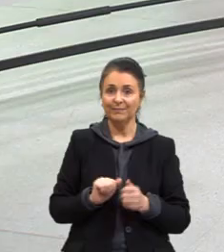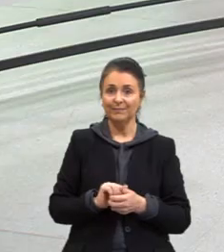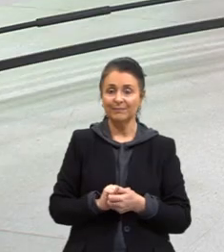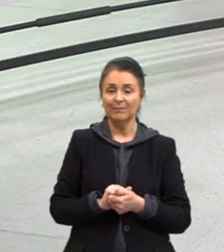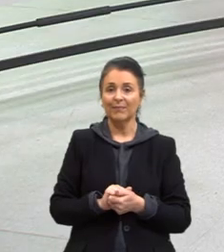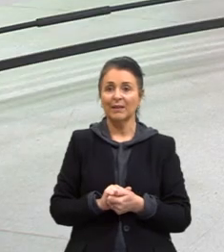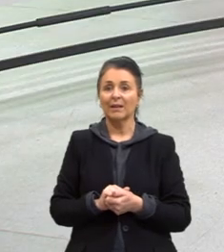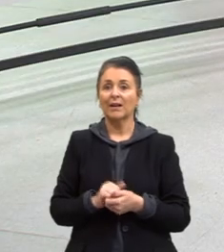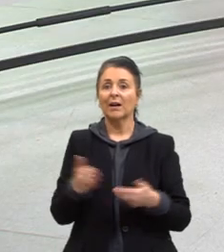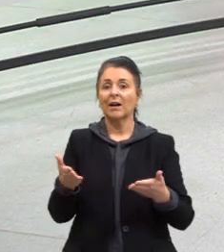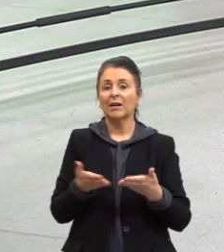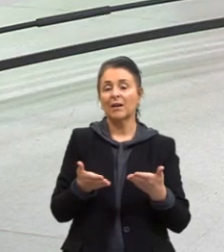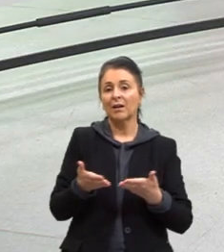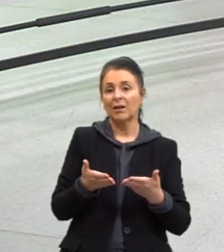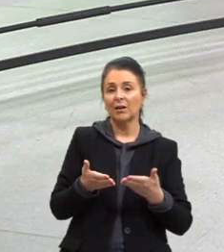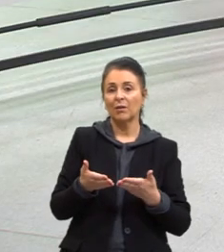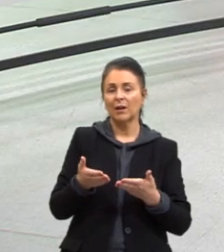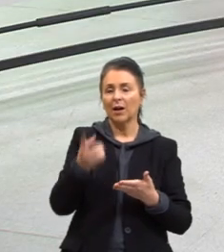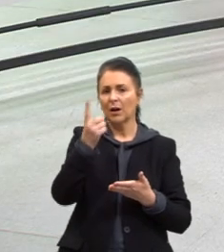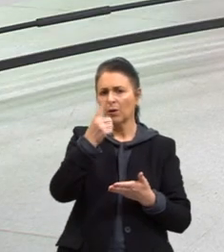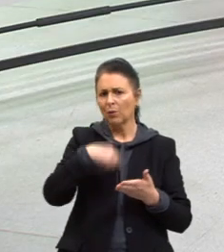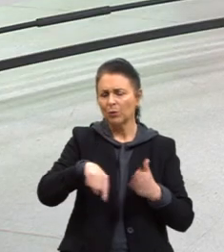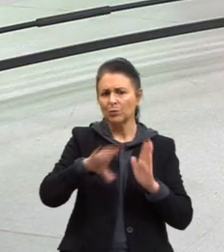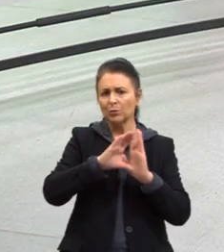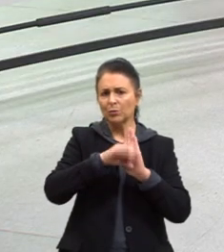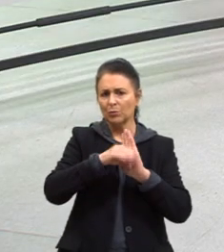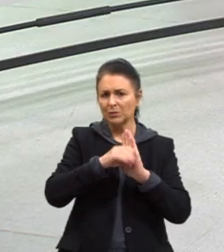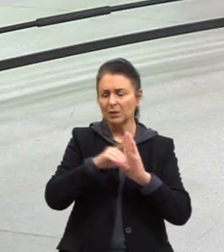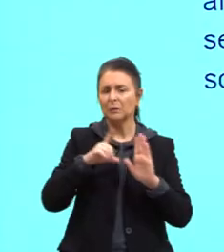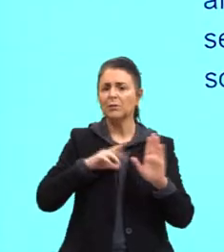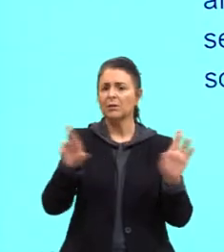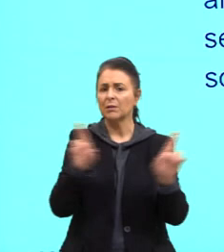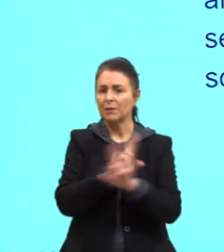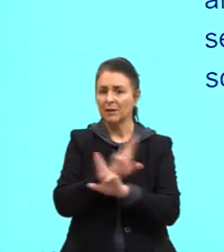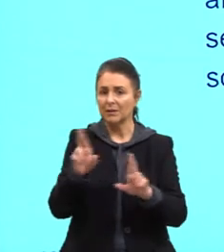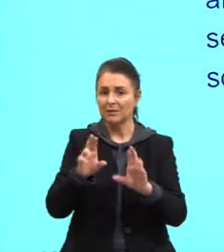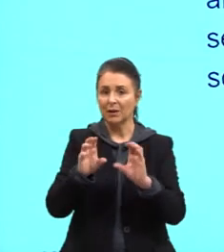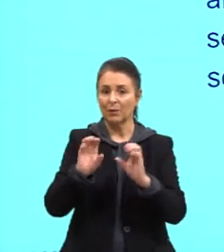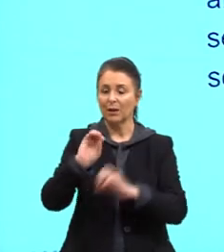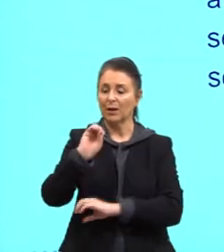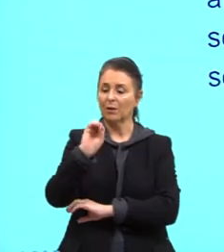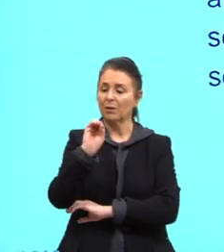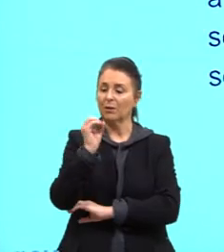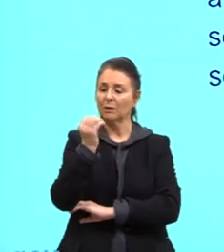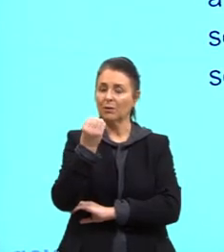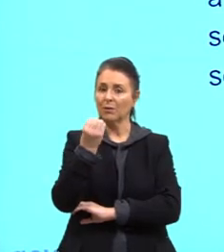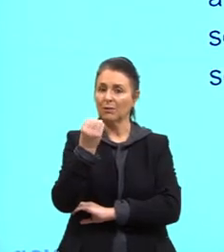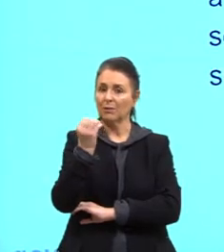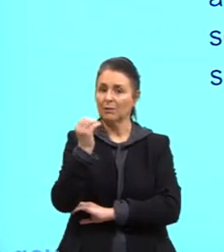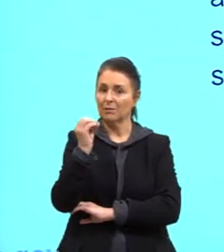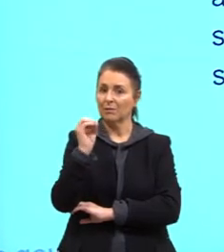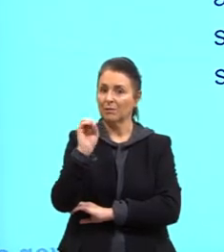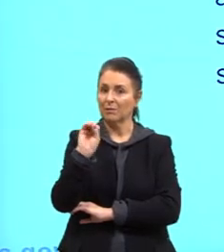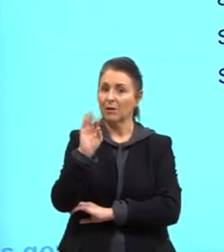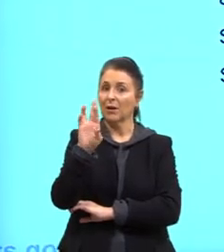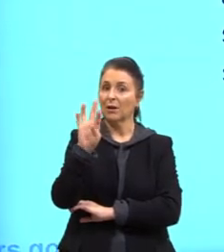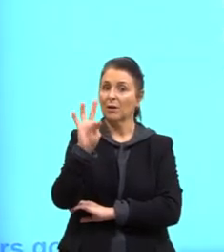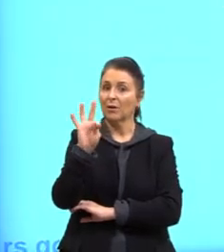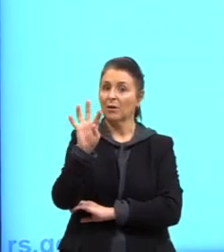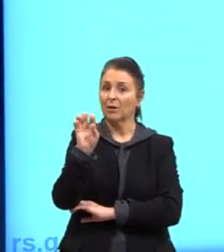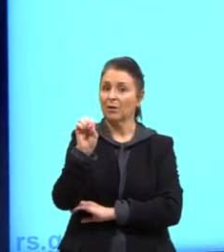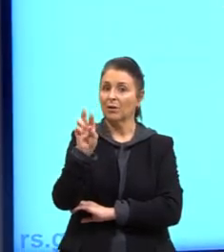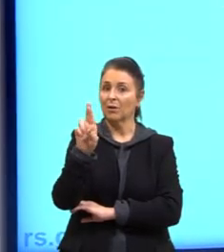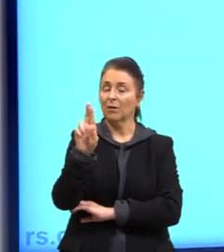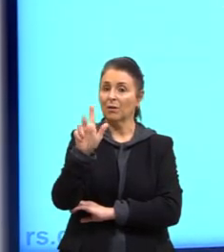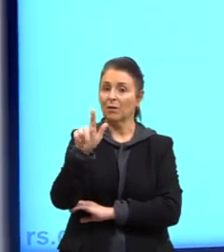bom agora sobre outro conceito que também tem relação com rotação que é o torque o torque ele também pode ser